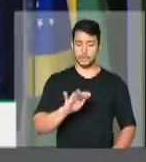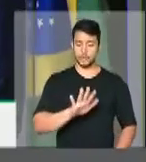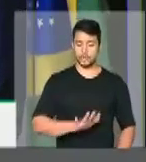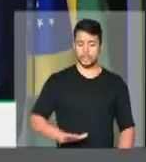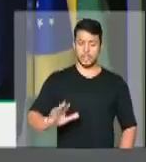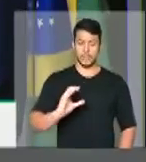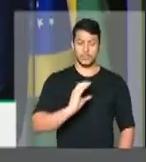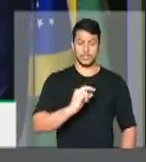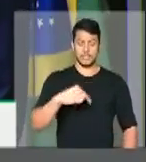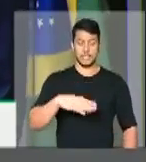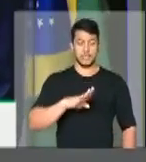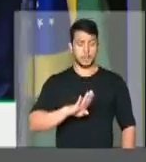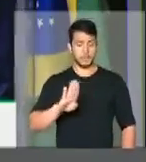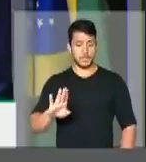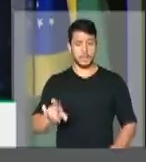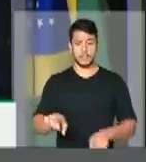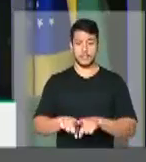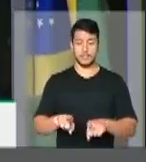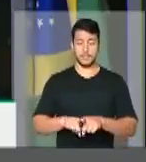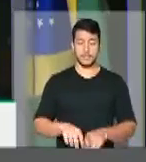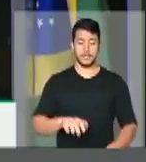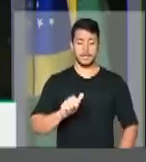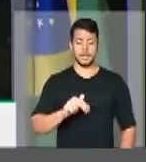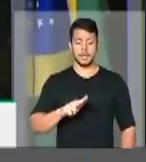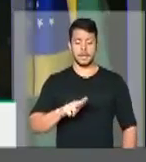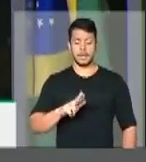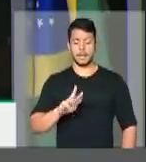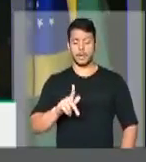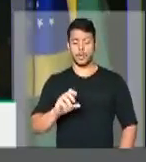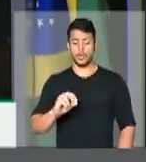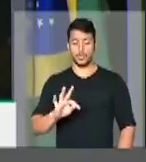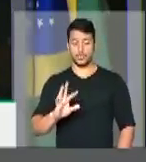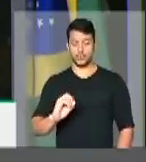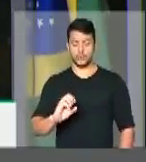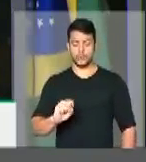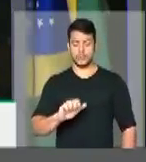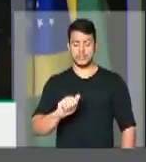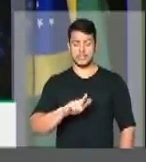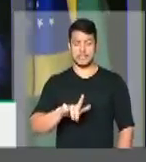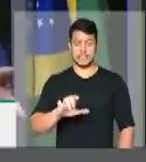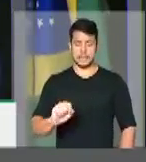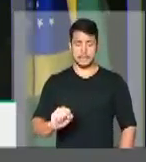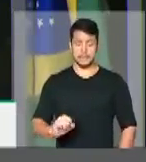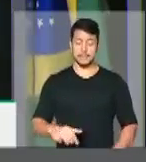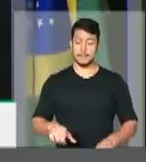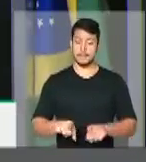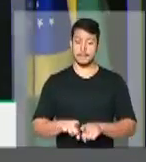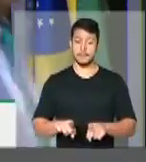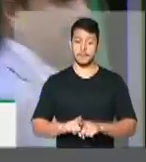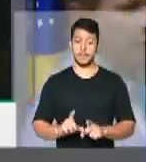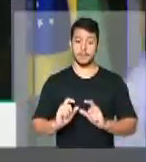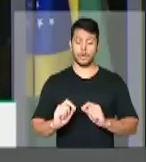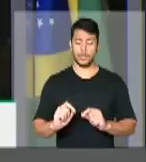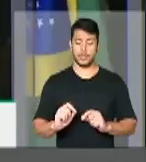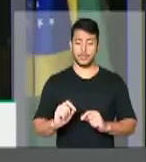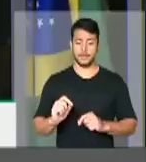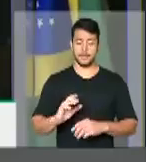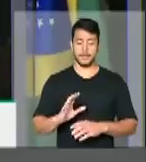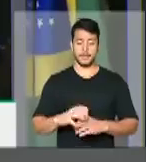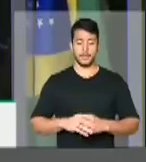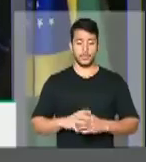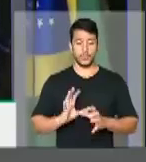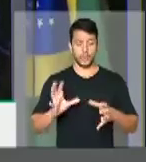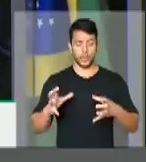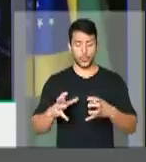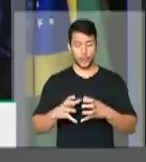Augusto Salles, que era o bispo cardeal do Rio de Janeiro, e da própria, do movimento sindical, chegou a